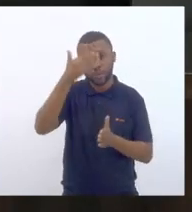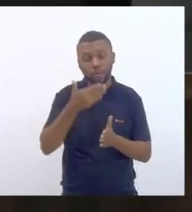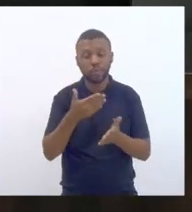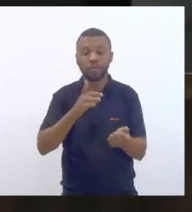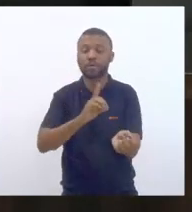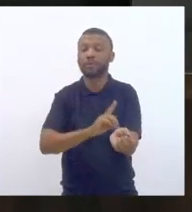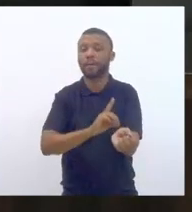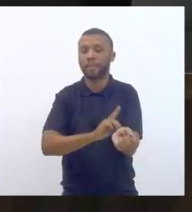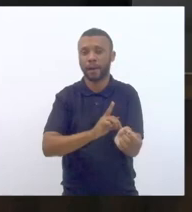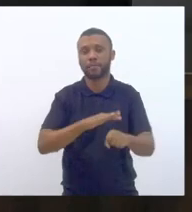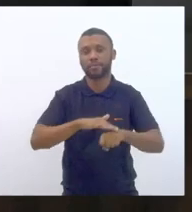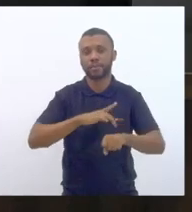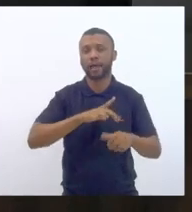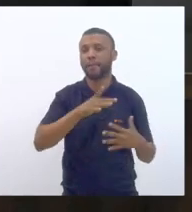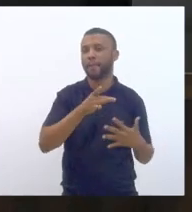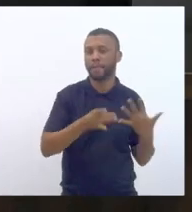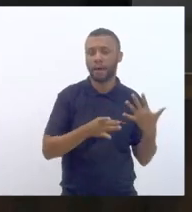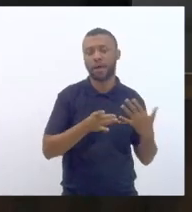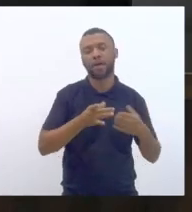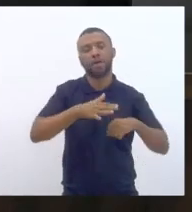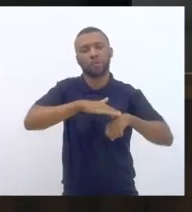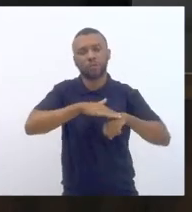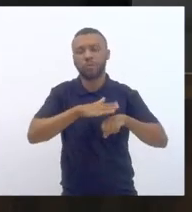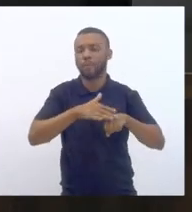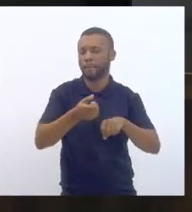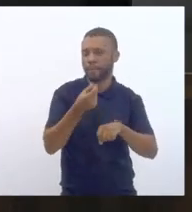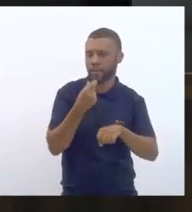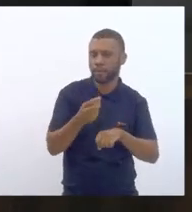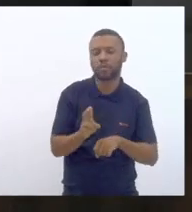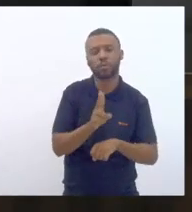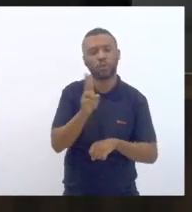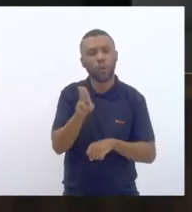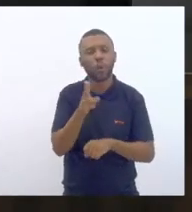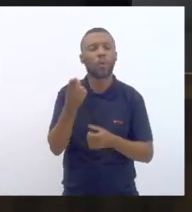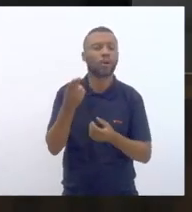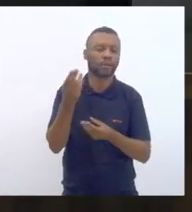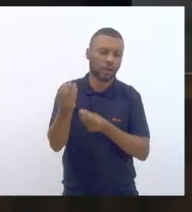constará detalhes da sua patologia,